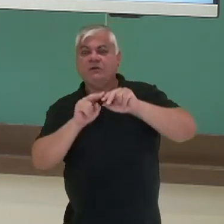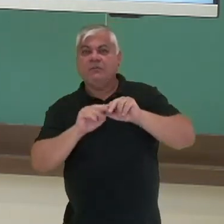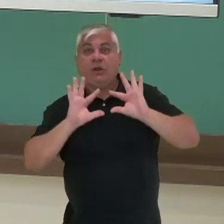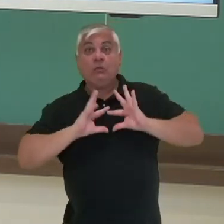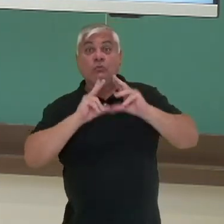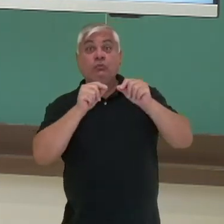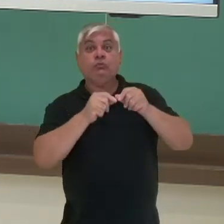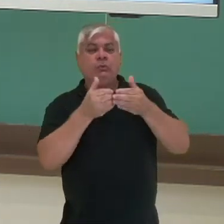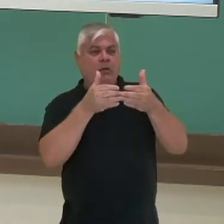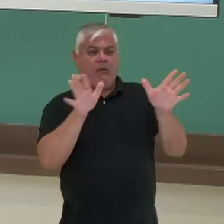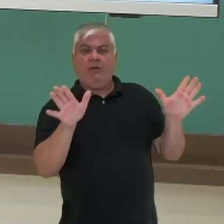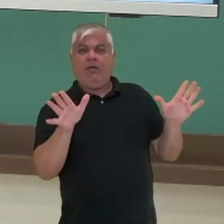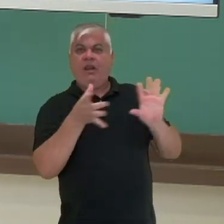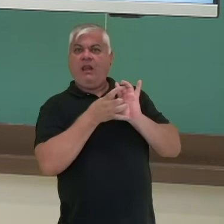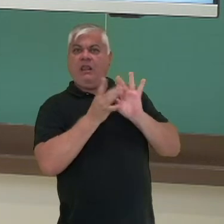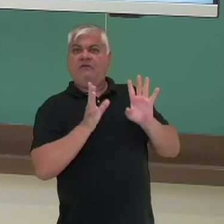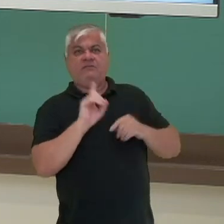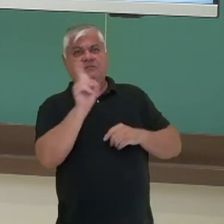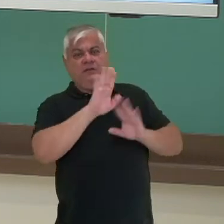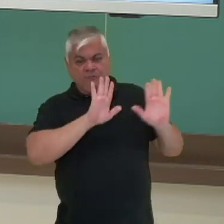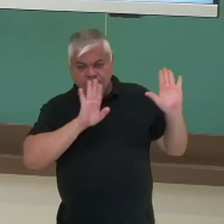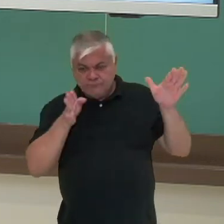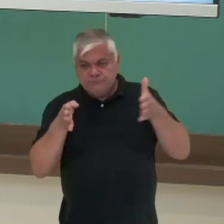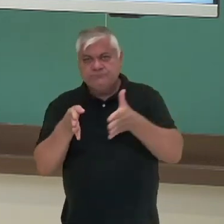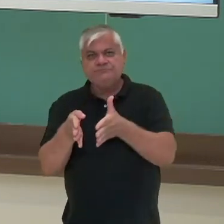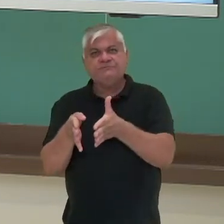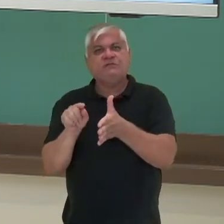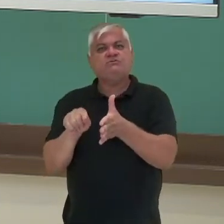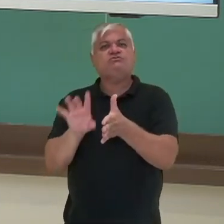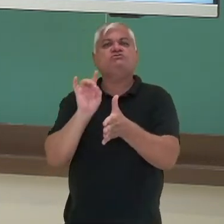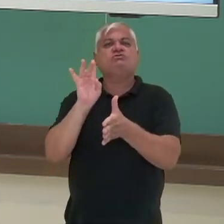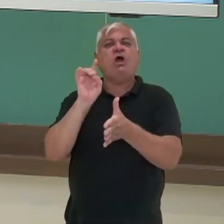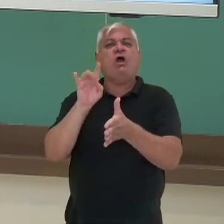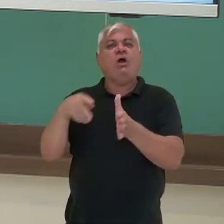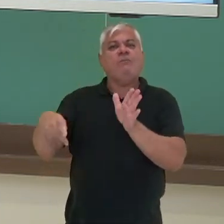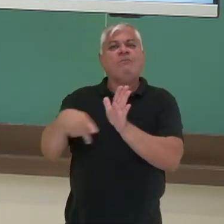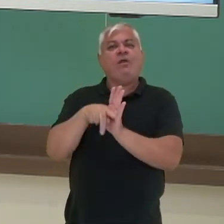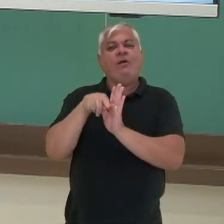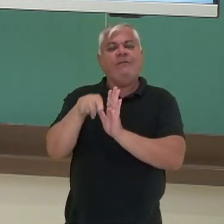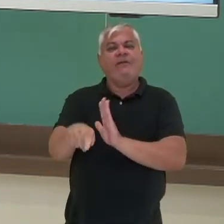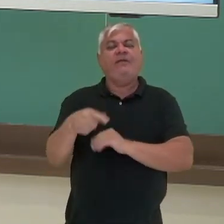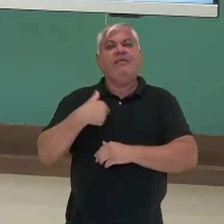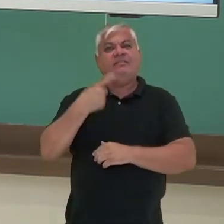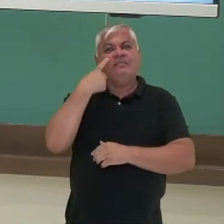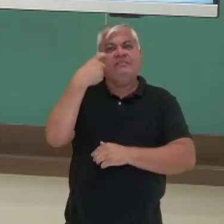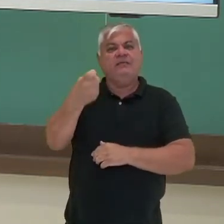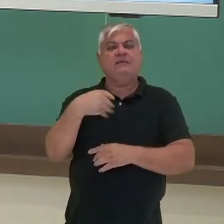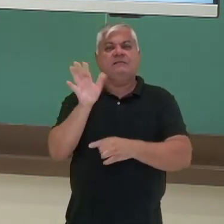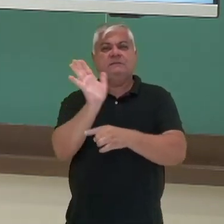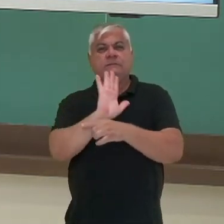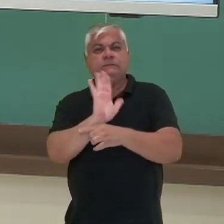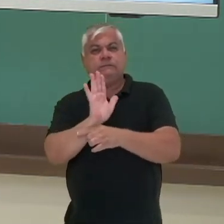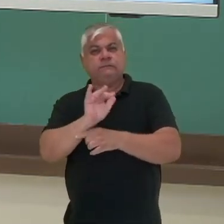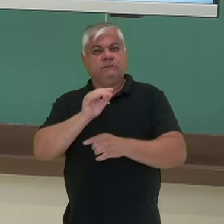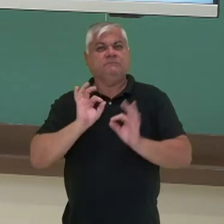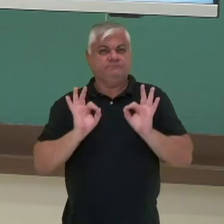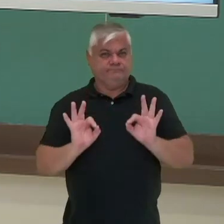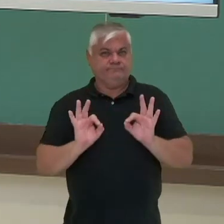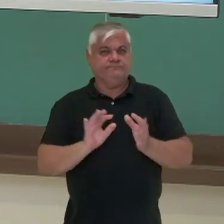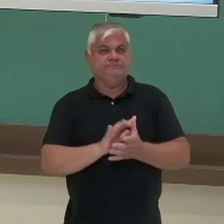que queiram, né? É aberto para aqueles que têm certas habilidades e interesse também naquela área,